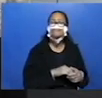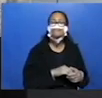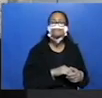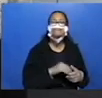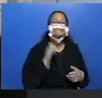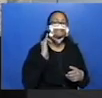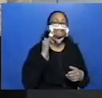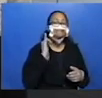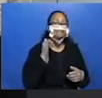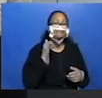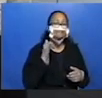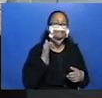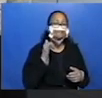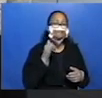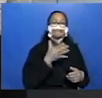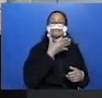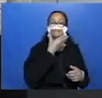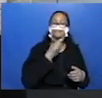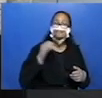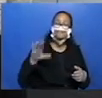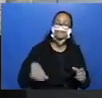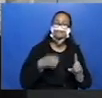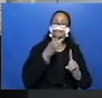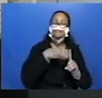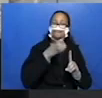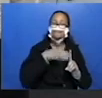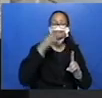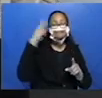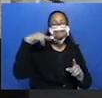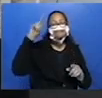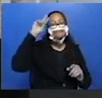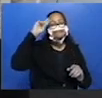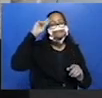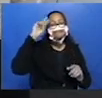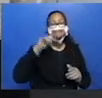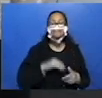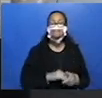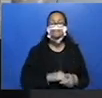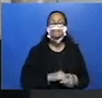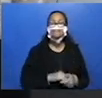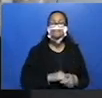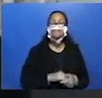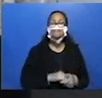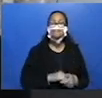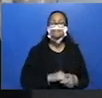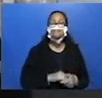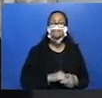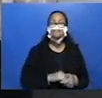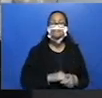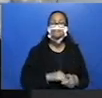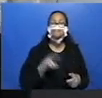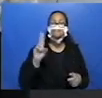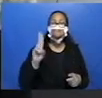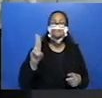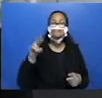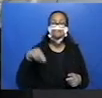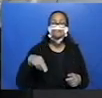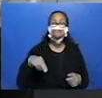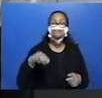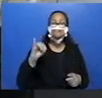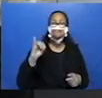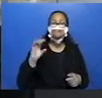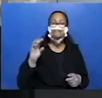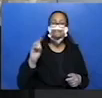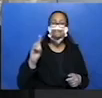que é personagem da história. Tá certo? unidade 4 ainda, unidade